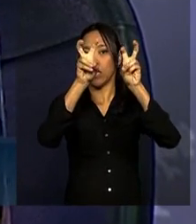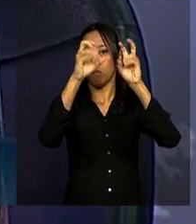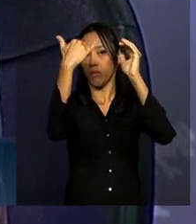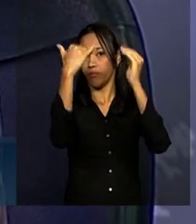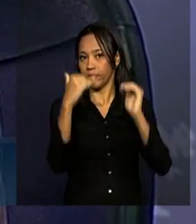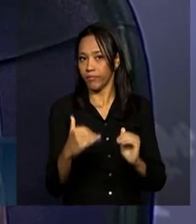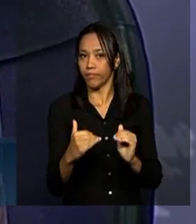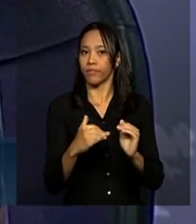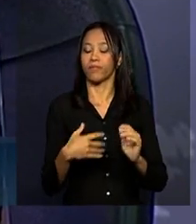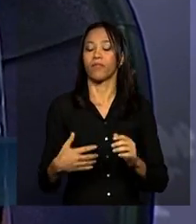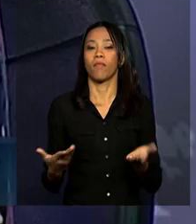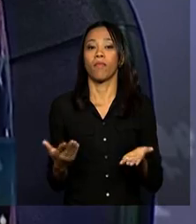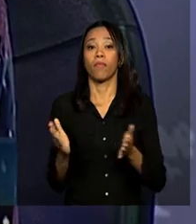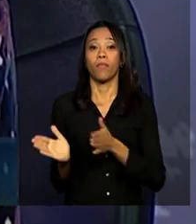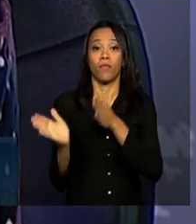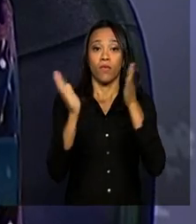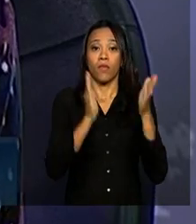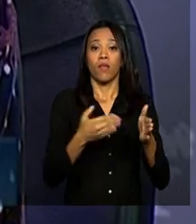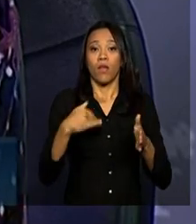Arthur,